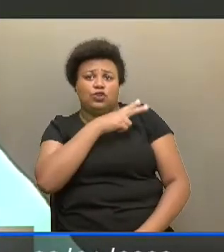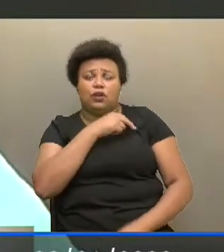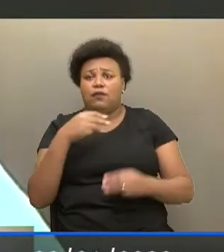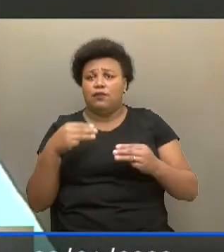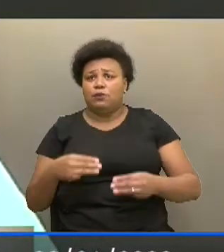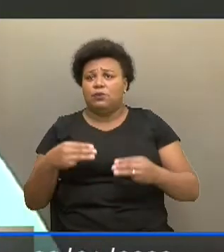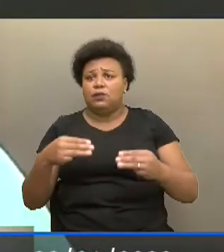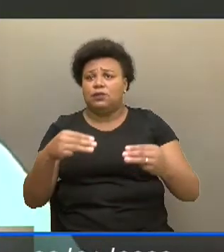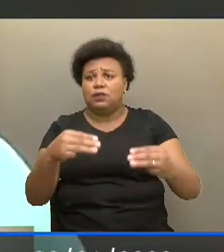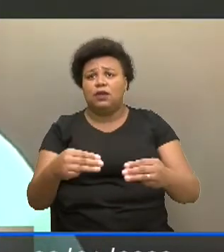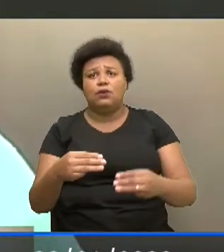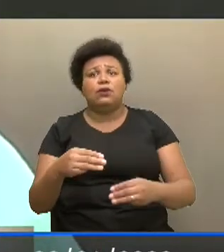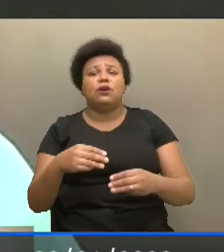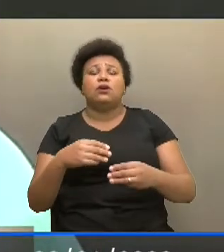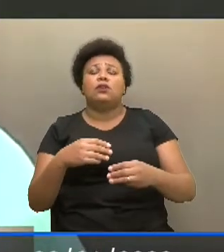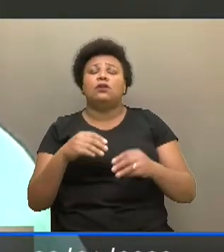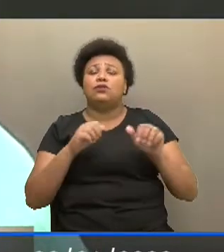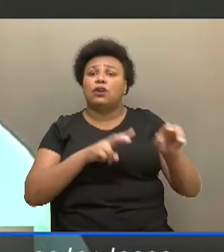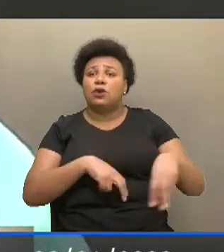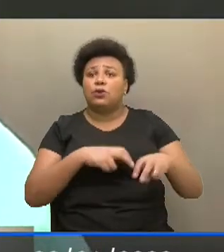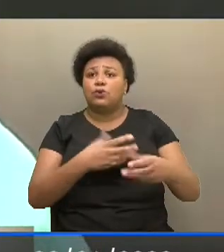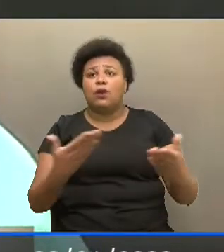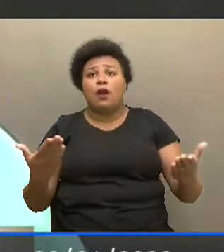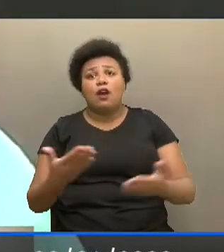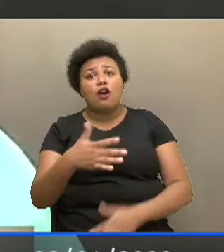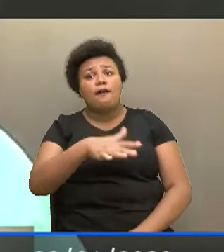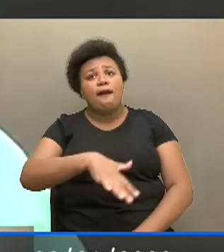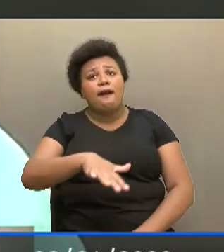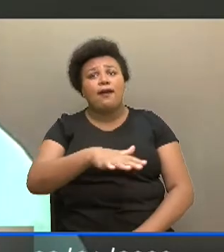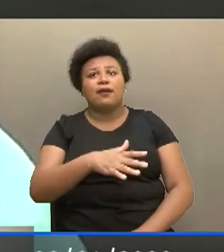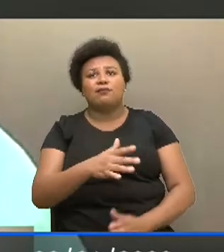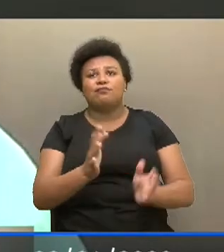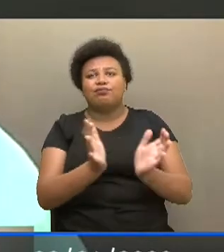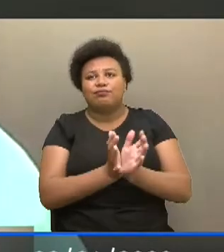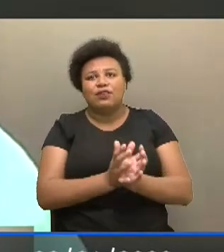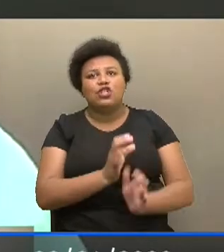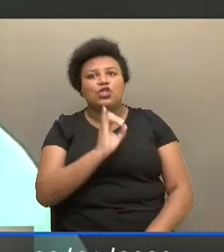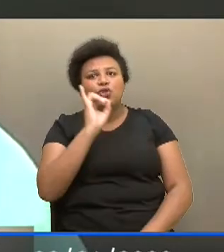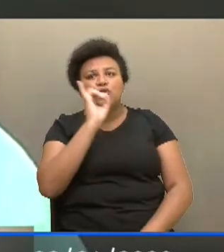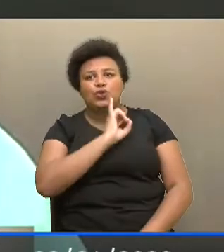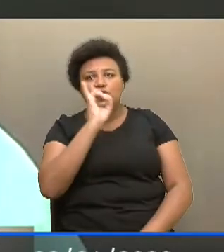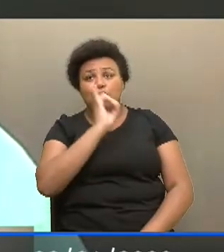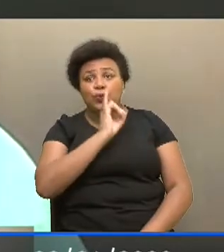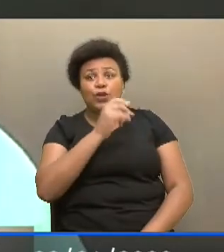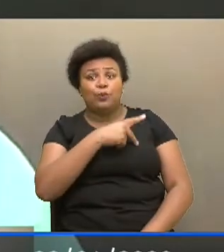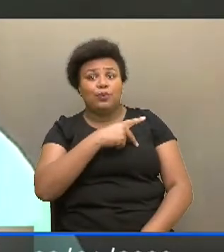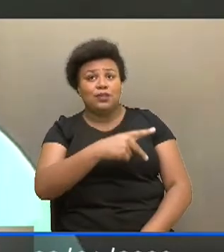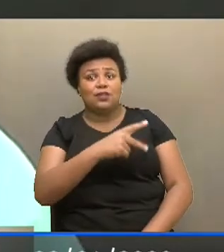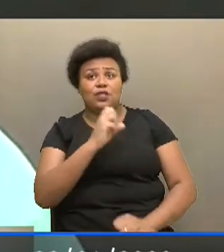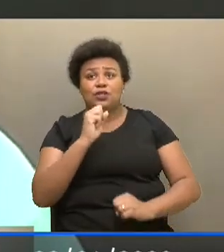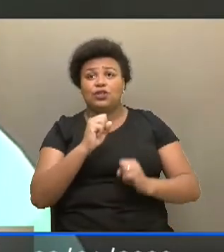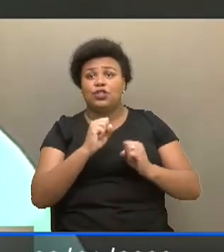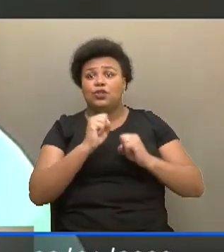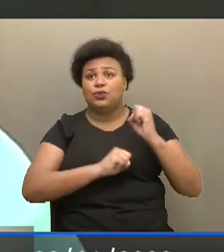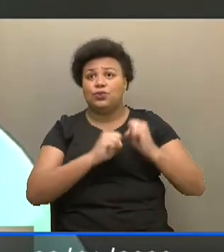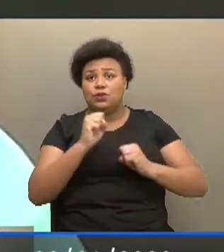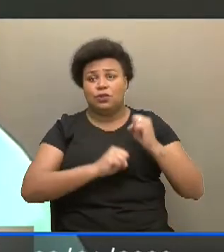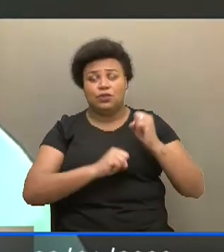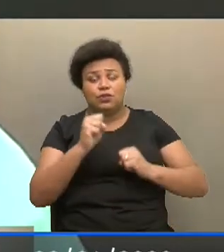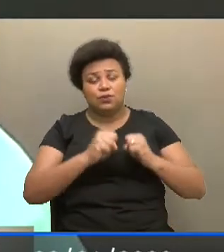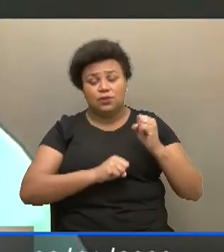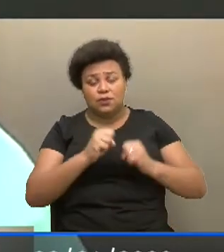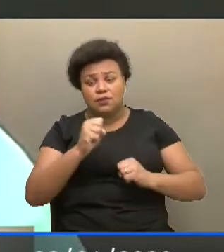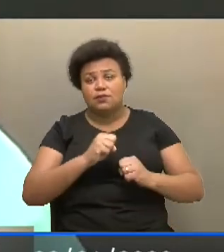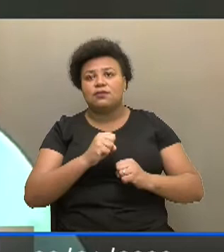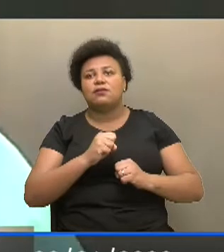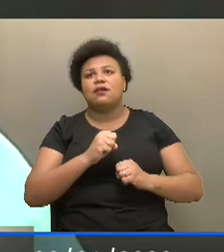que nos acompanha. Vamos passar, então, para o setor de suínos. O presidente da Sindicato das Indústrias de Produtos Suínos, o